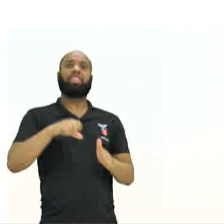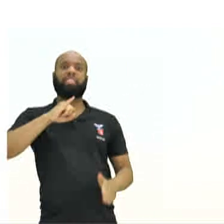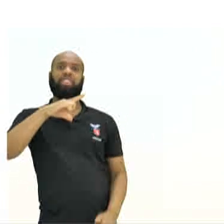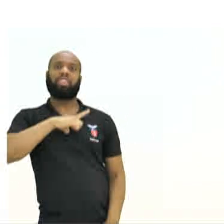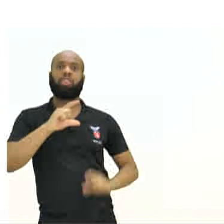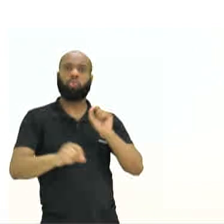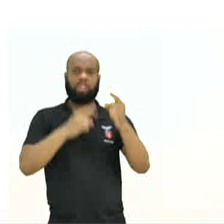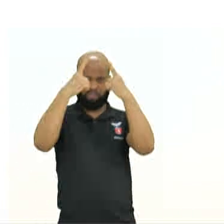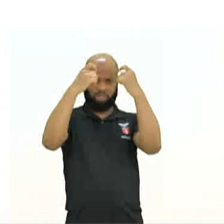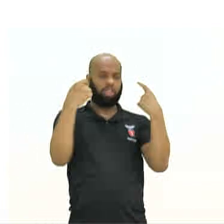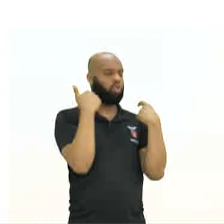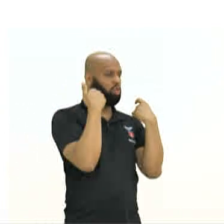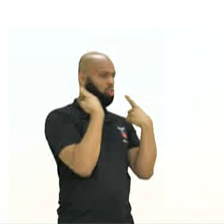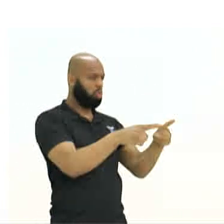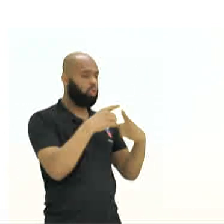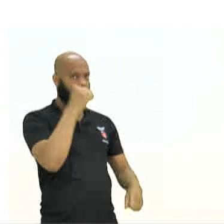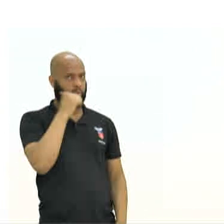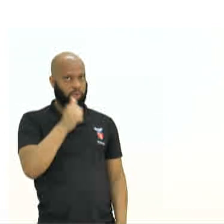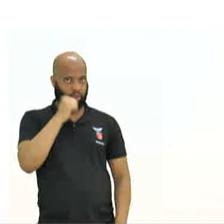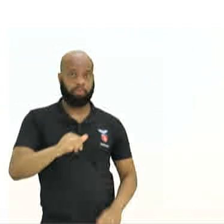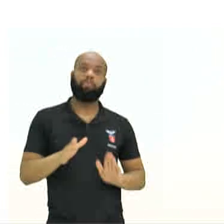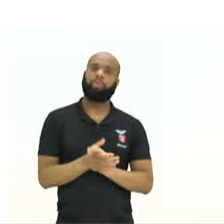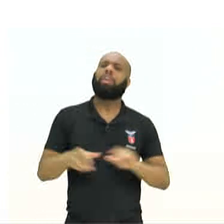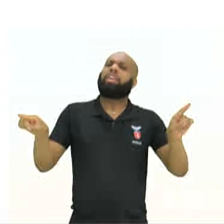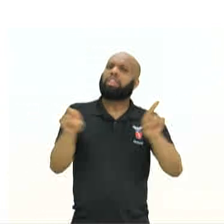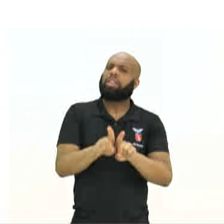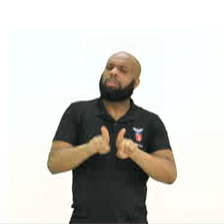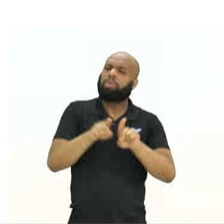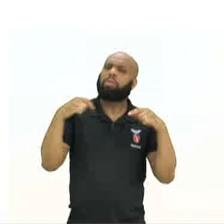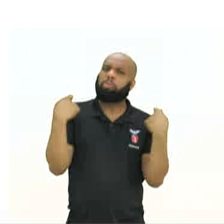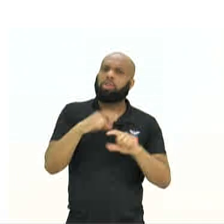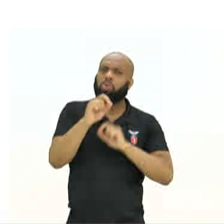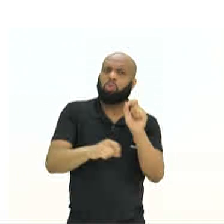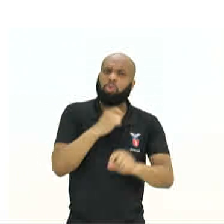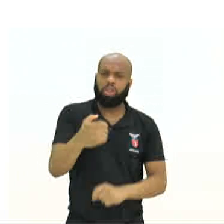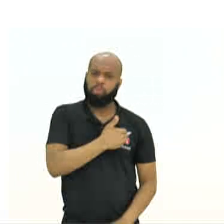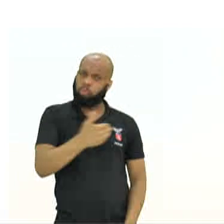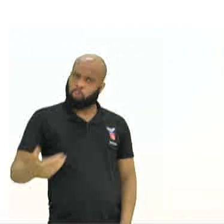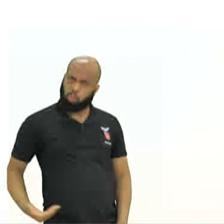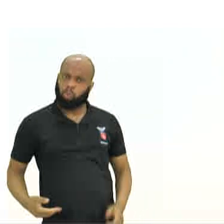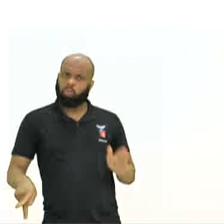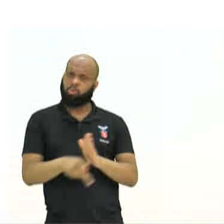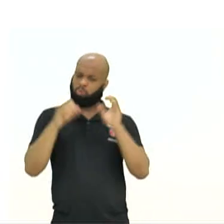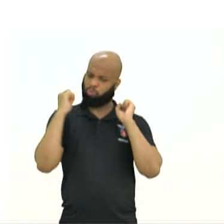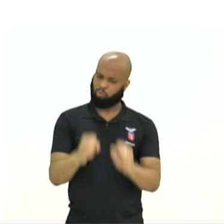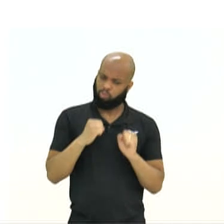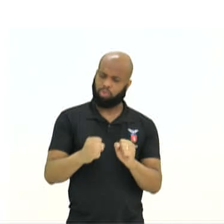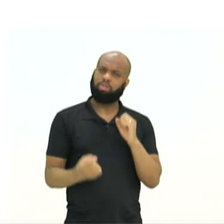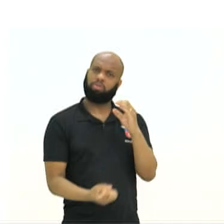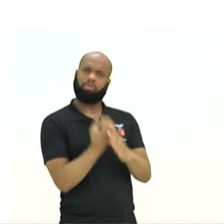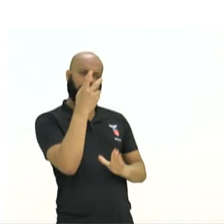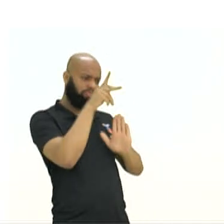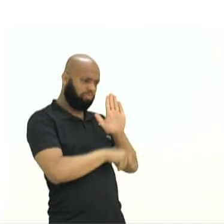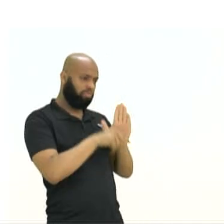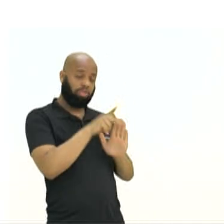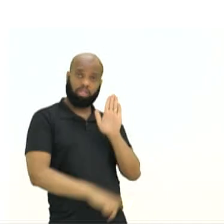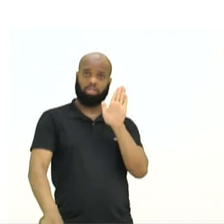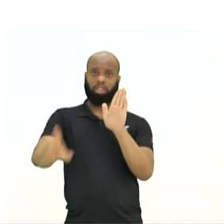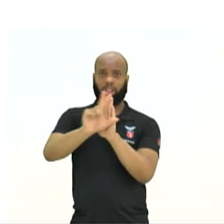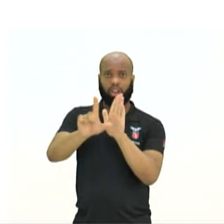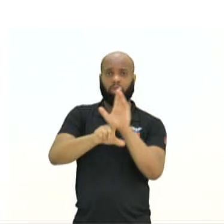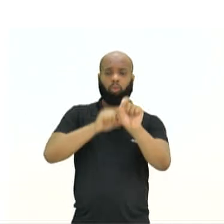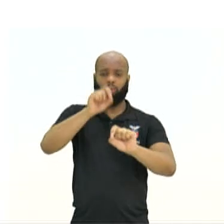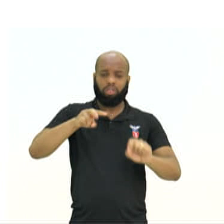sexo feminino. Ademais, é preciso que o Poder Legislativo crie um projeto de lei